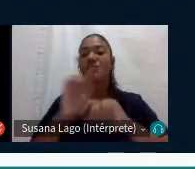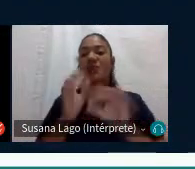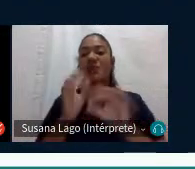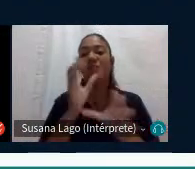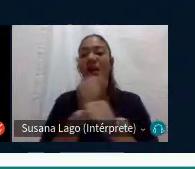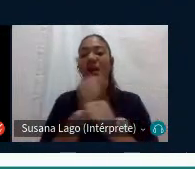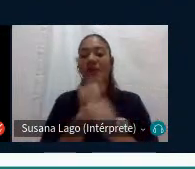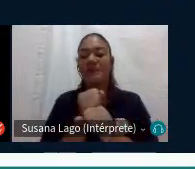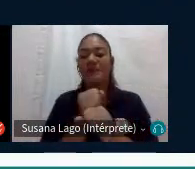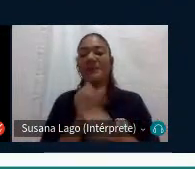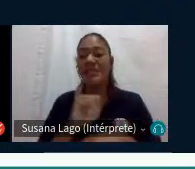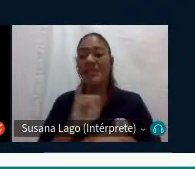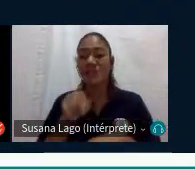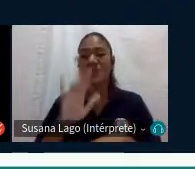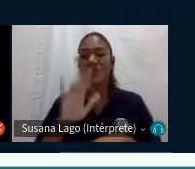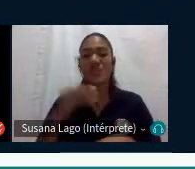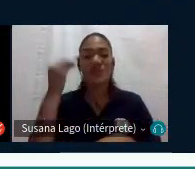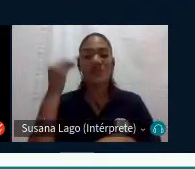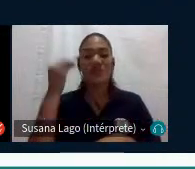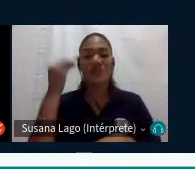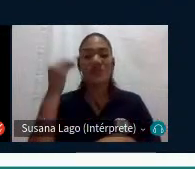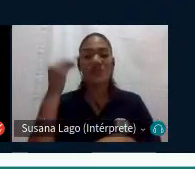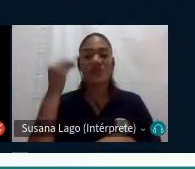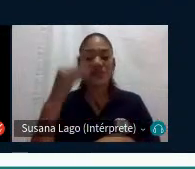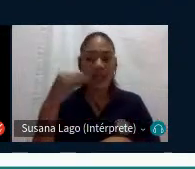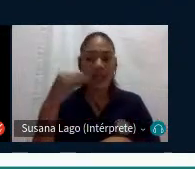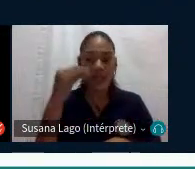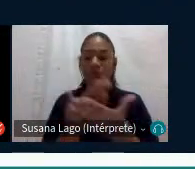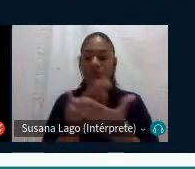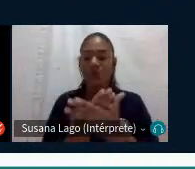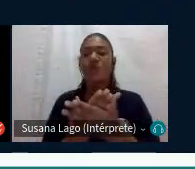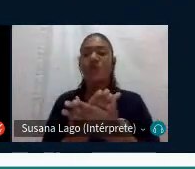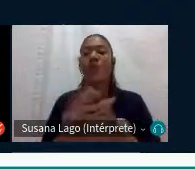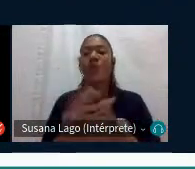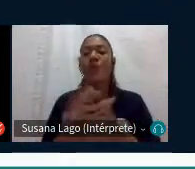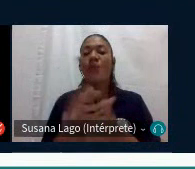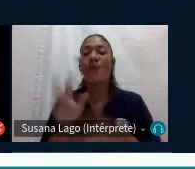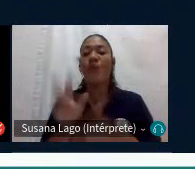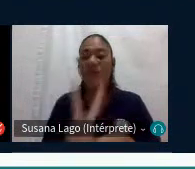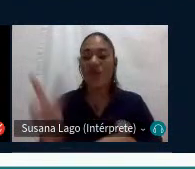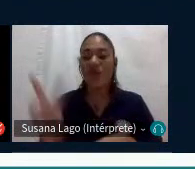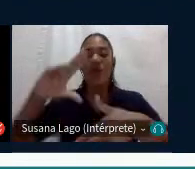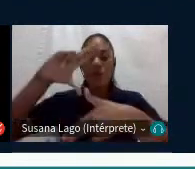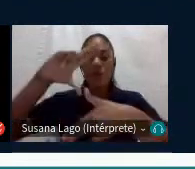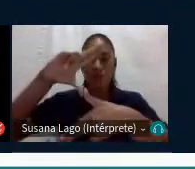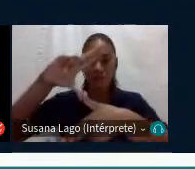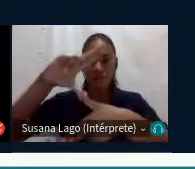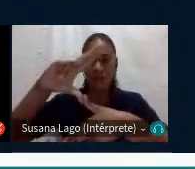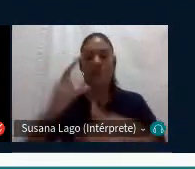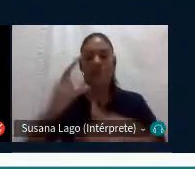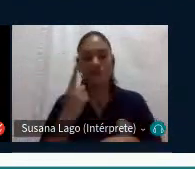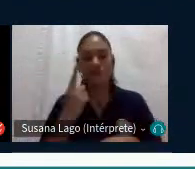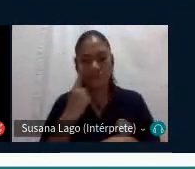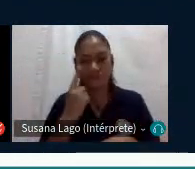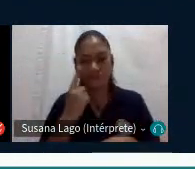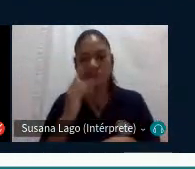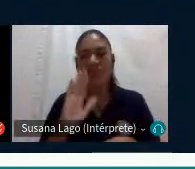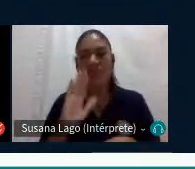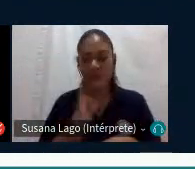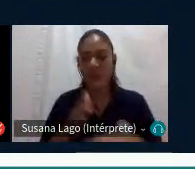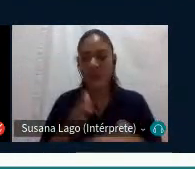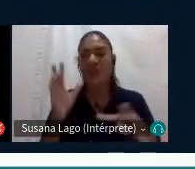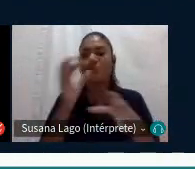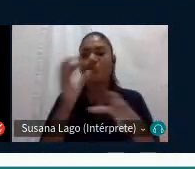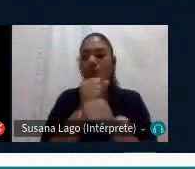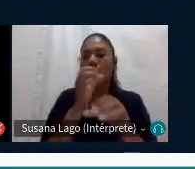UFBA está acostumado com isso, em que você tinha uma grade de números, cada alternativa tinha uma numeração, no final você somava e dava um ponto.